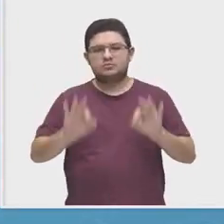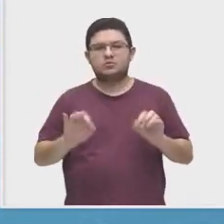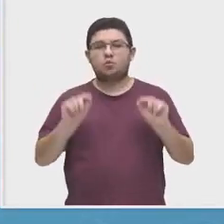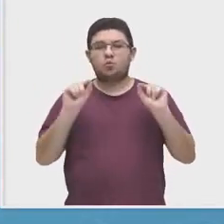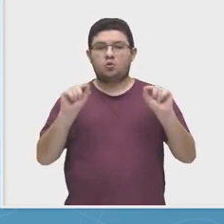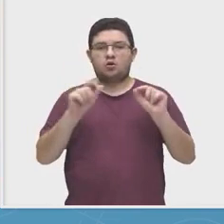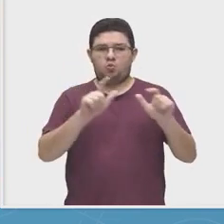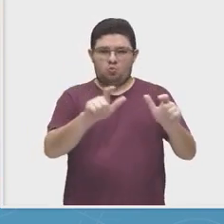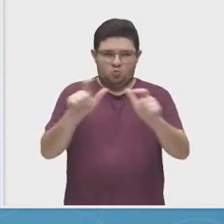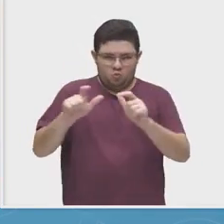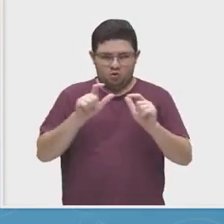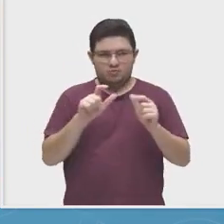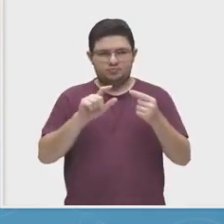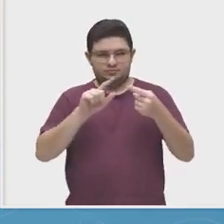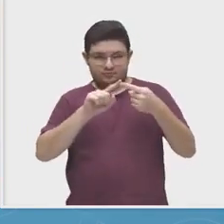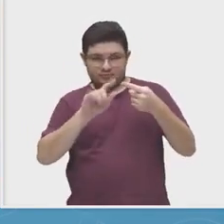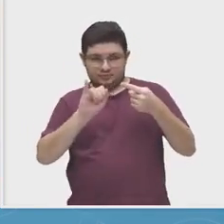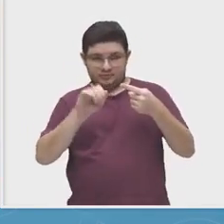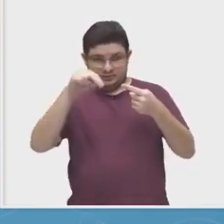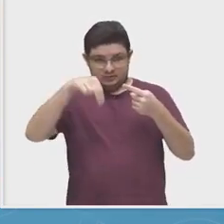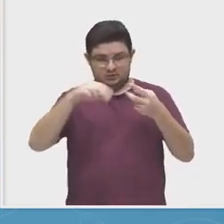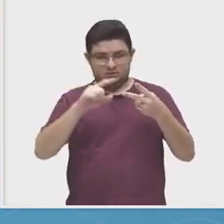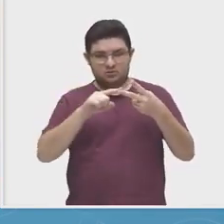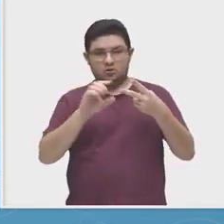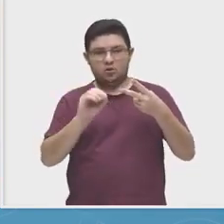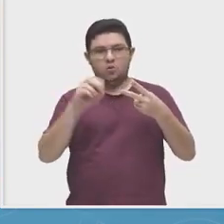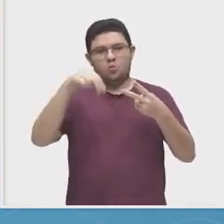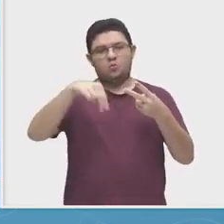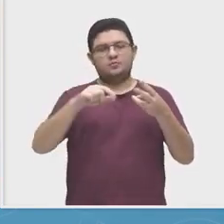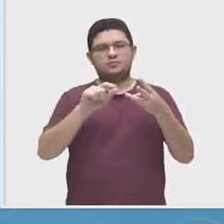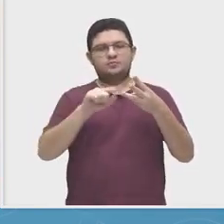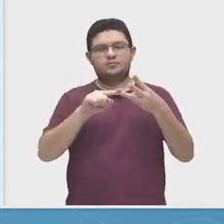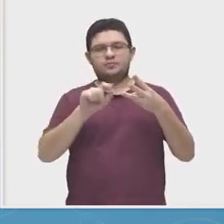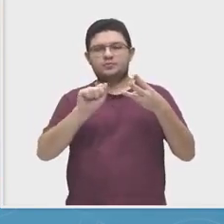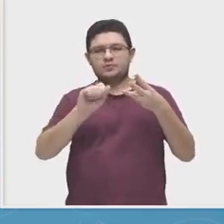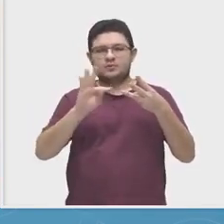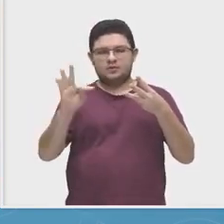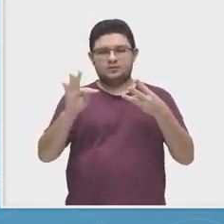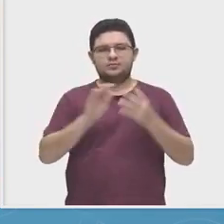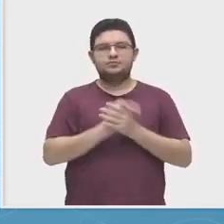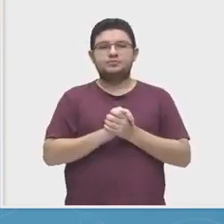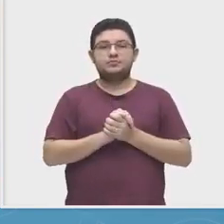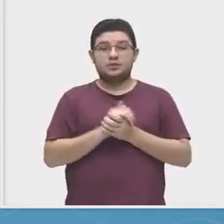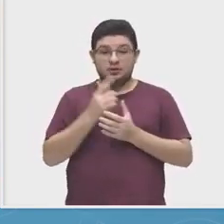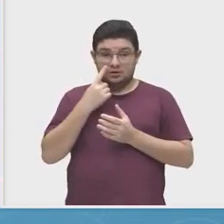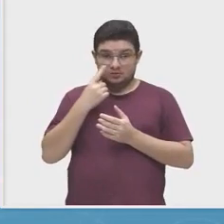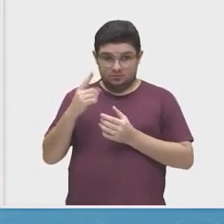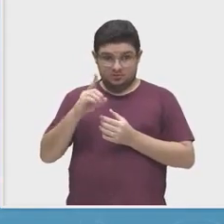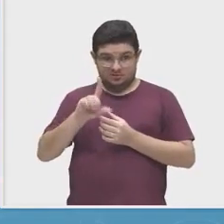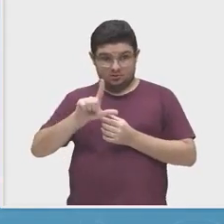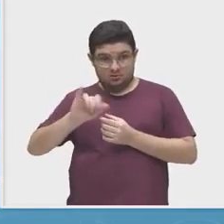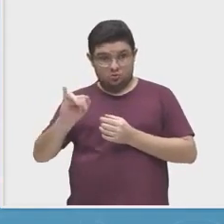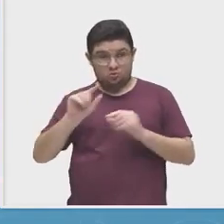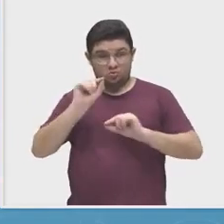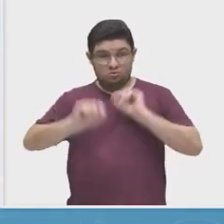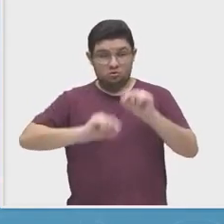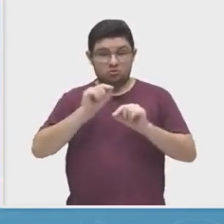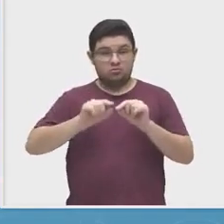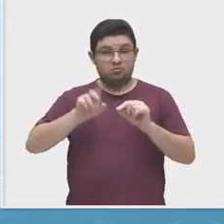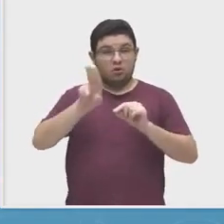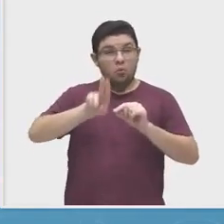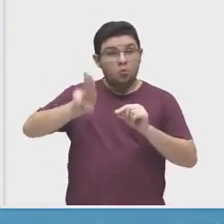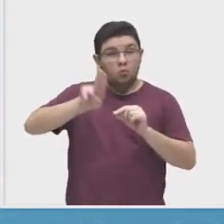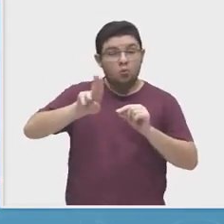E na nossa DLI nós vimos exatamente isso, quais são as situações de uso dessas preposições. Vamos ver como é que vocês fizeram aí essa DLI,